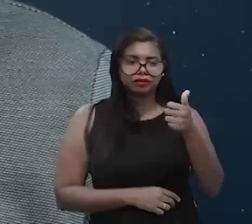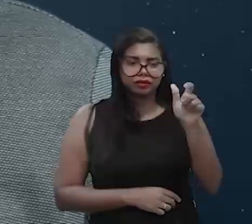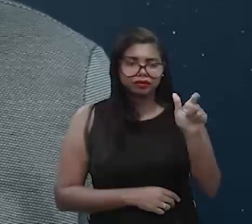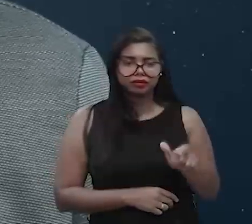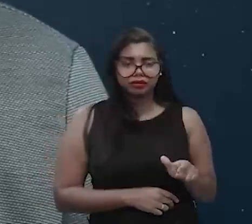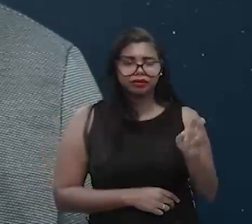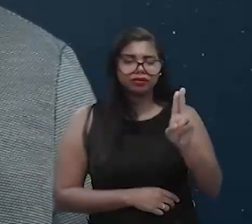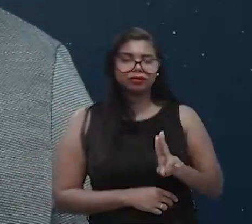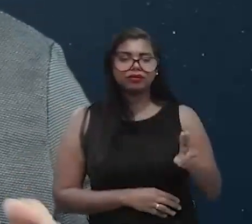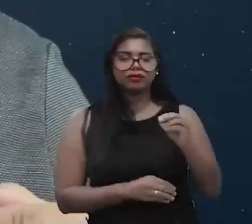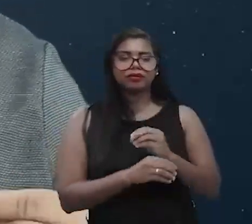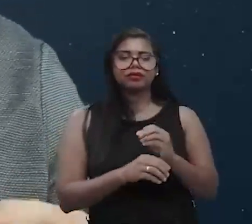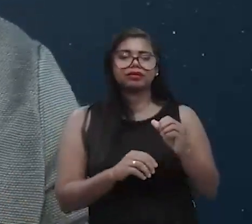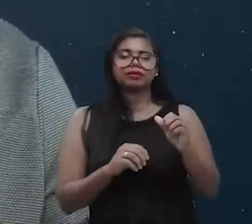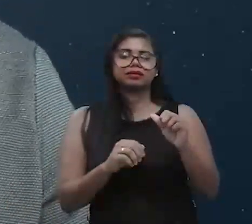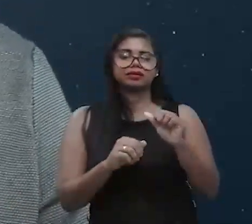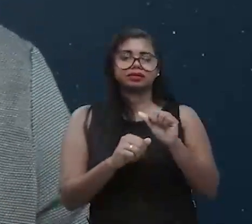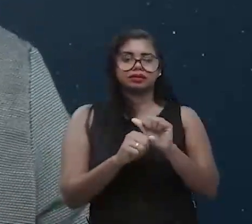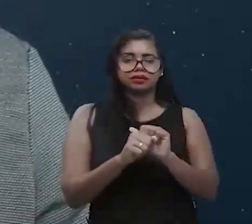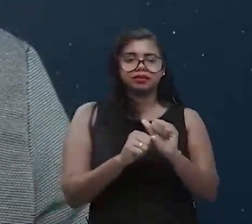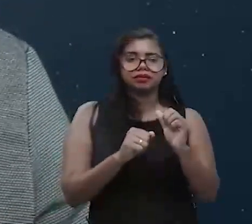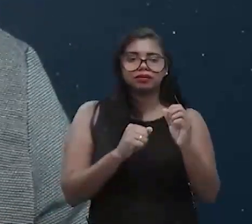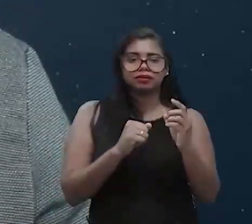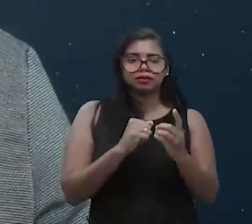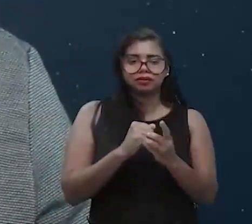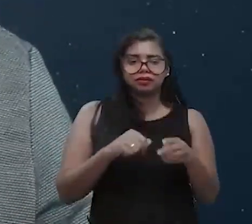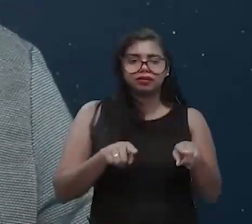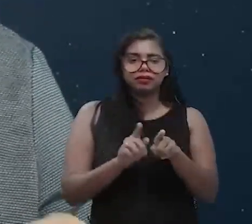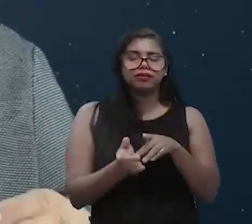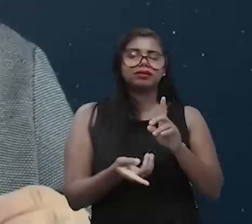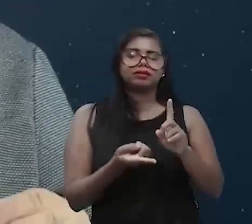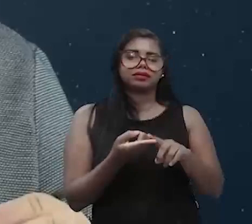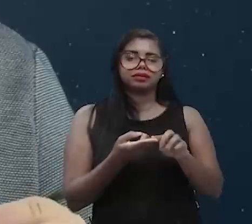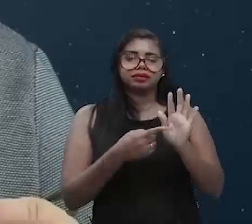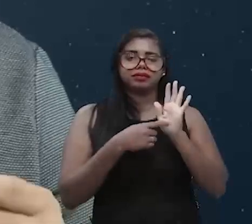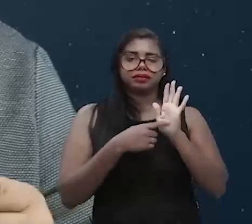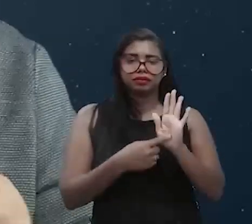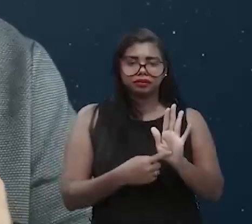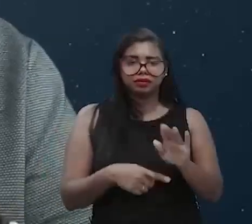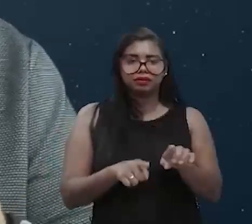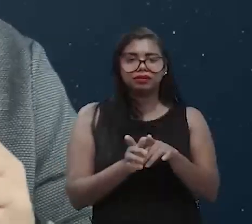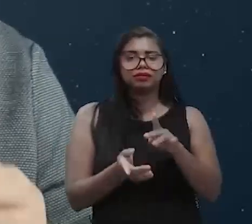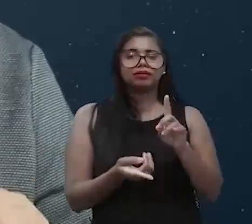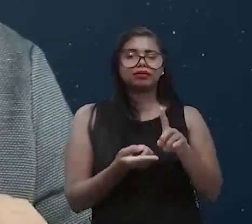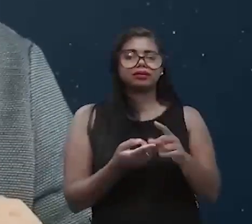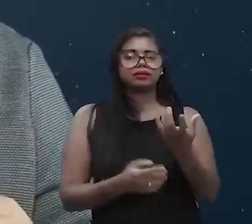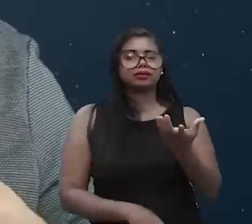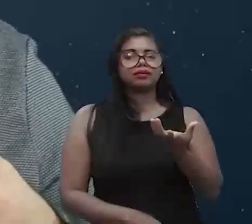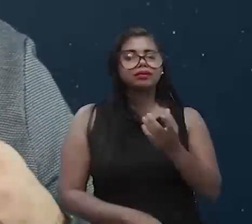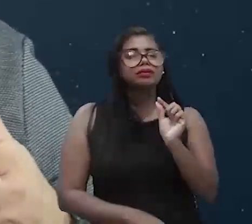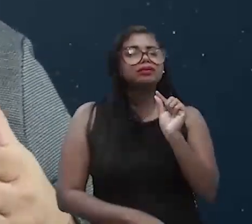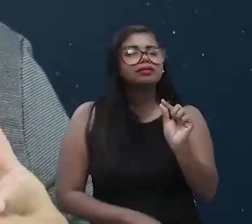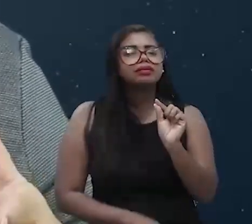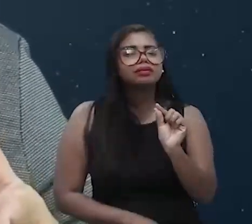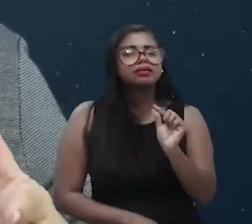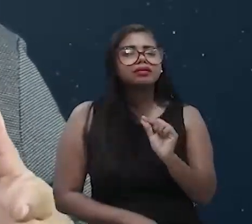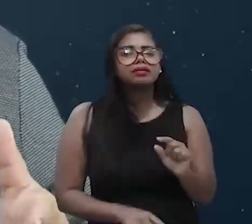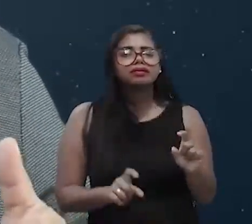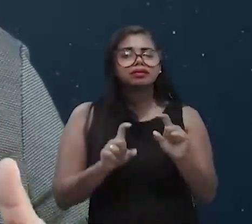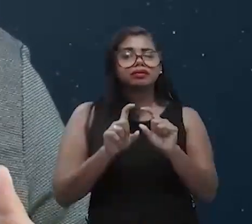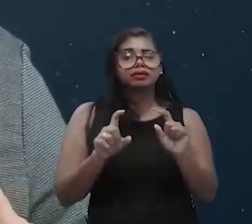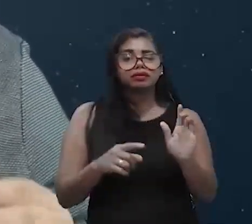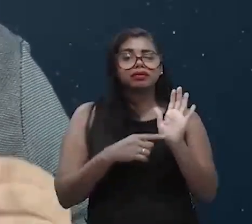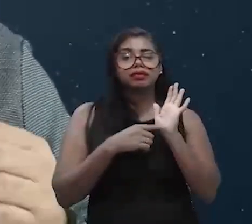de adjetivos, presença do eu lírico. E aí ele quer qual é o verso que mostra